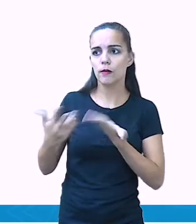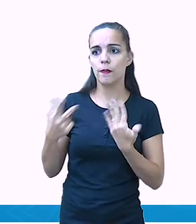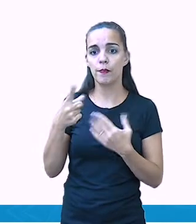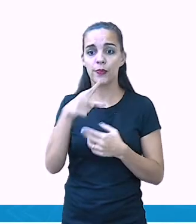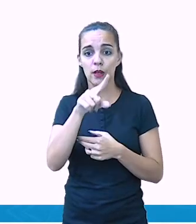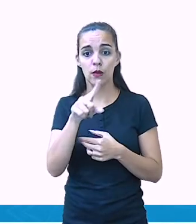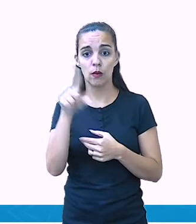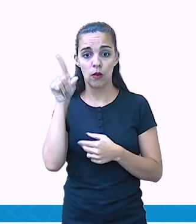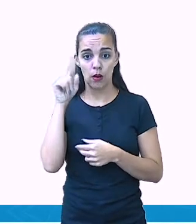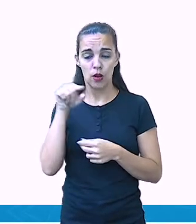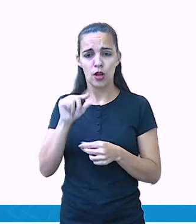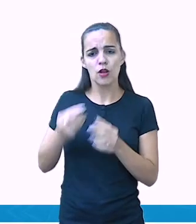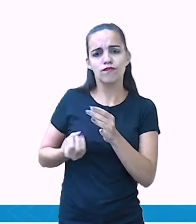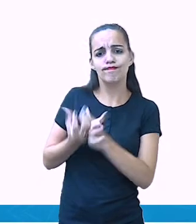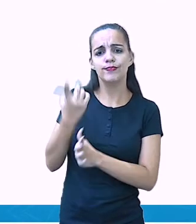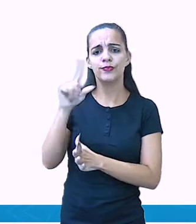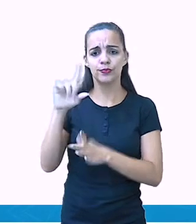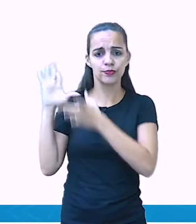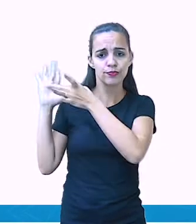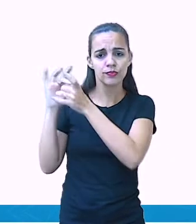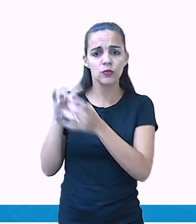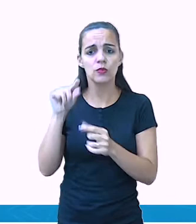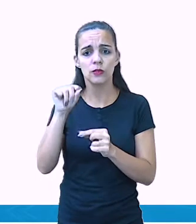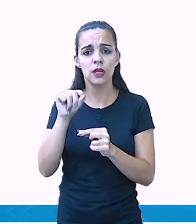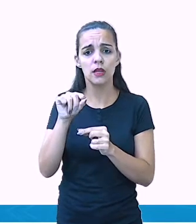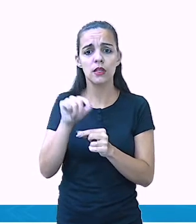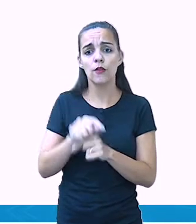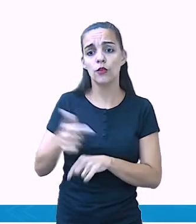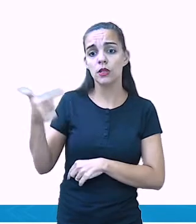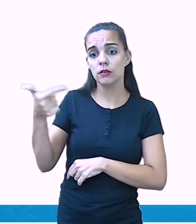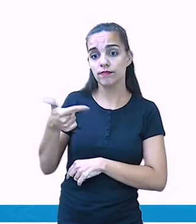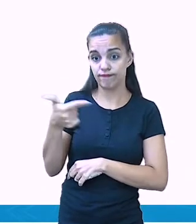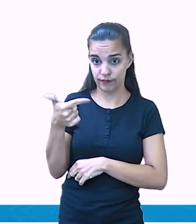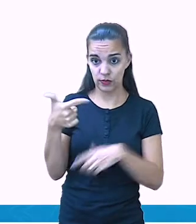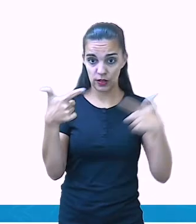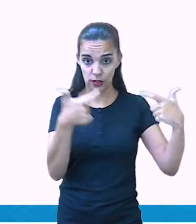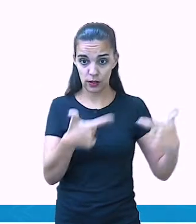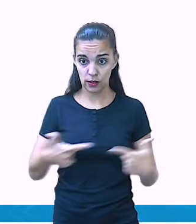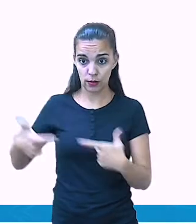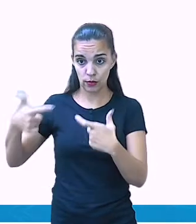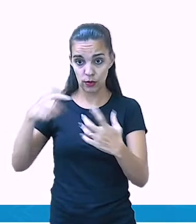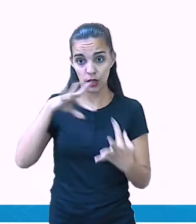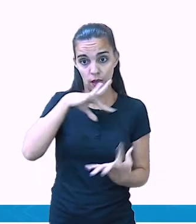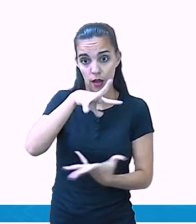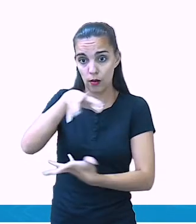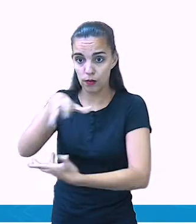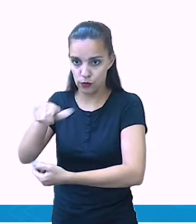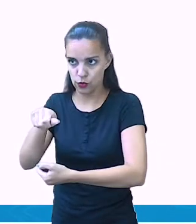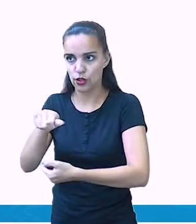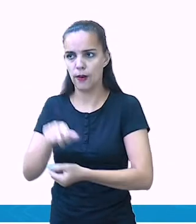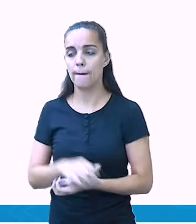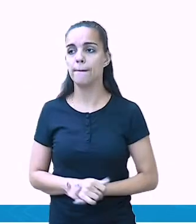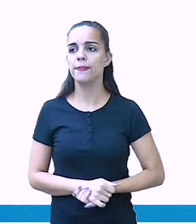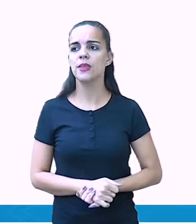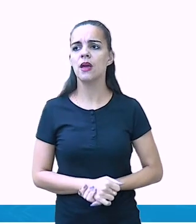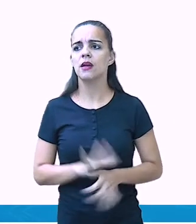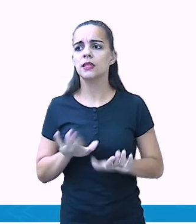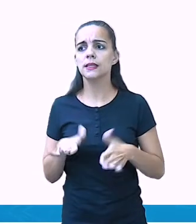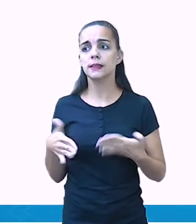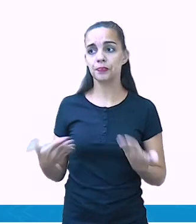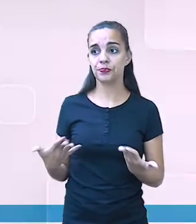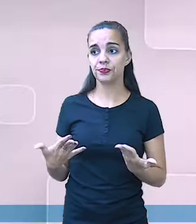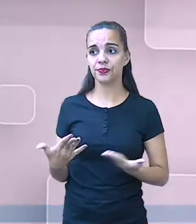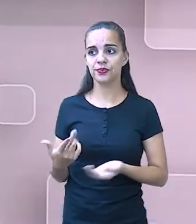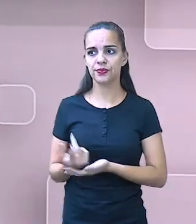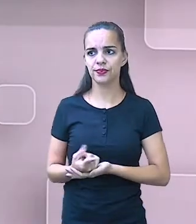da Segunda Guerra Mundial. Na verdade, eu falei a primeira no começo, mas não. É a Segunda Guerra Mundial e a Guerra Fria. Então, ele